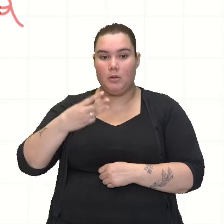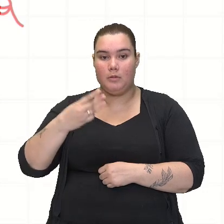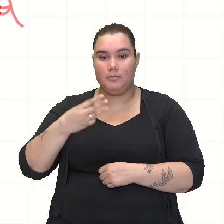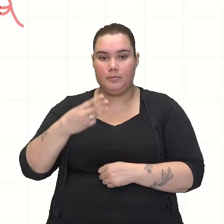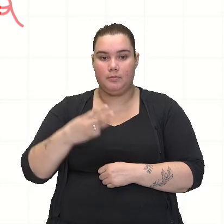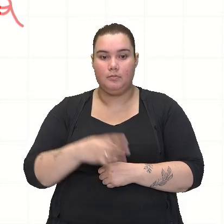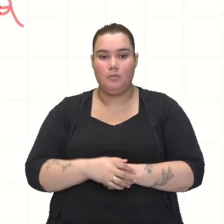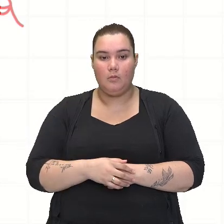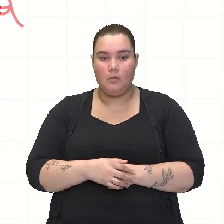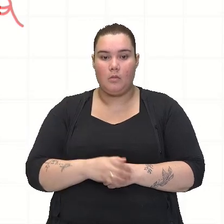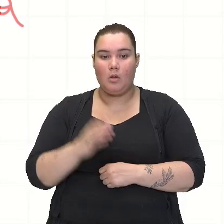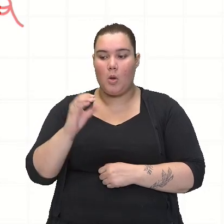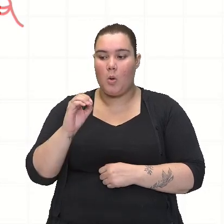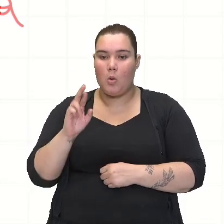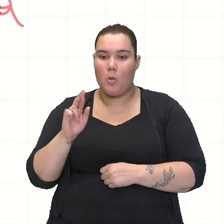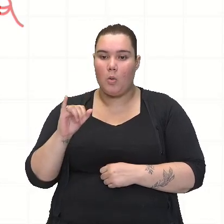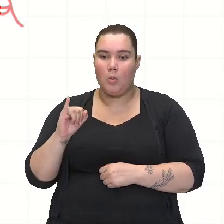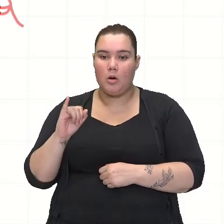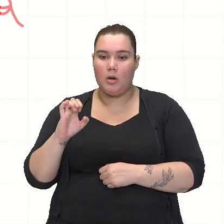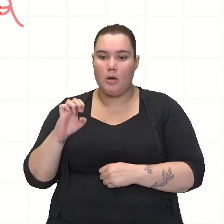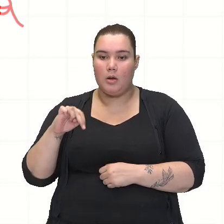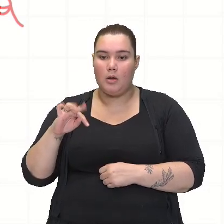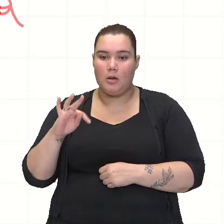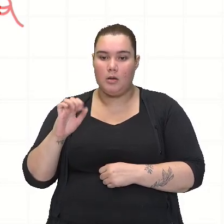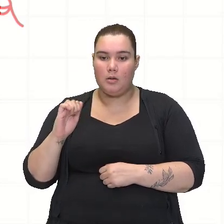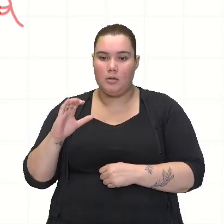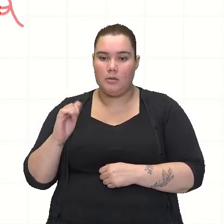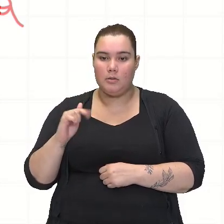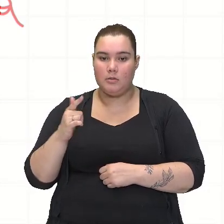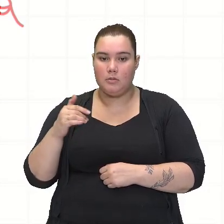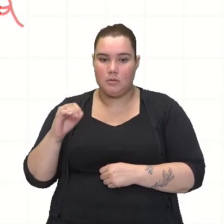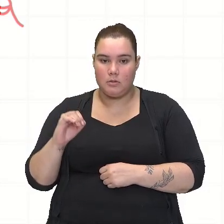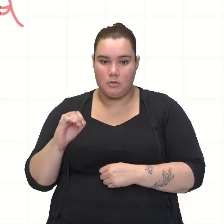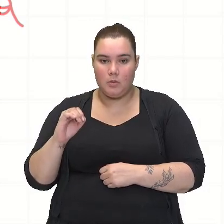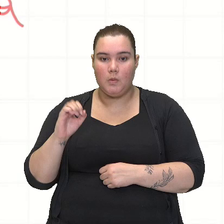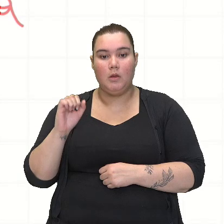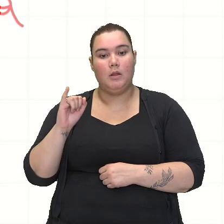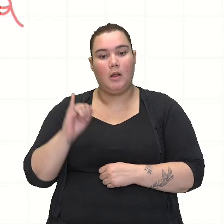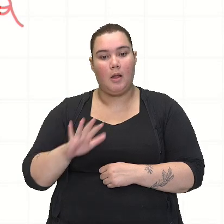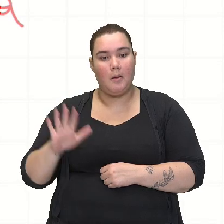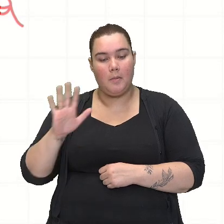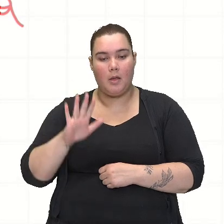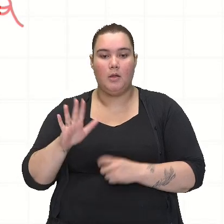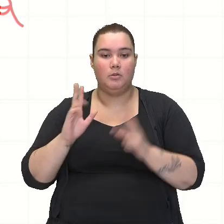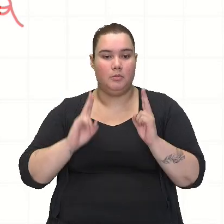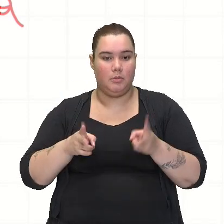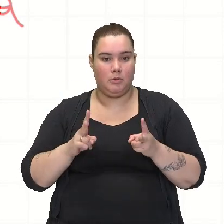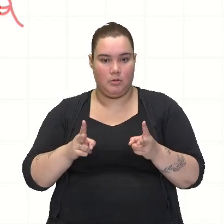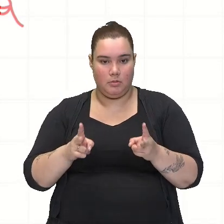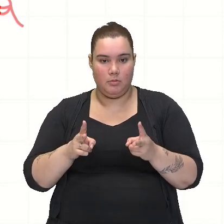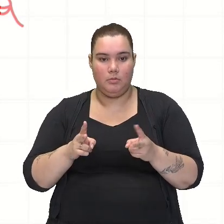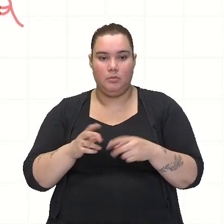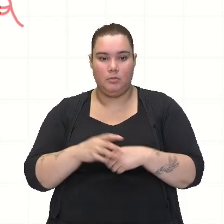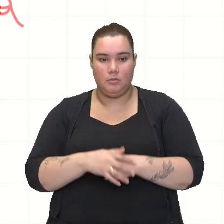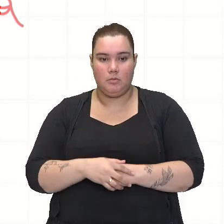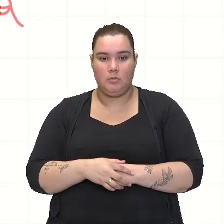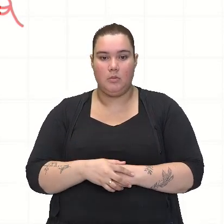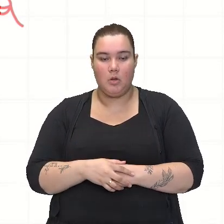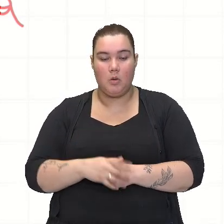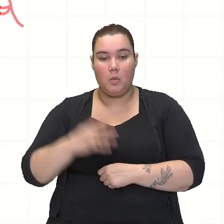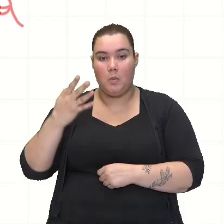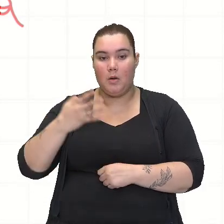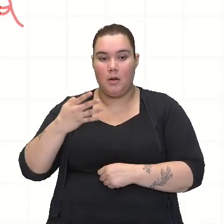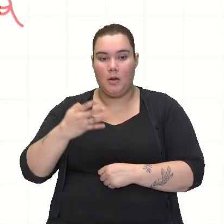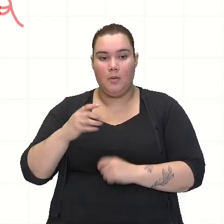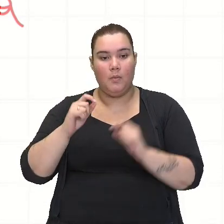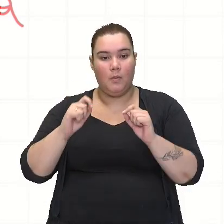a orientação da figura, olha, vai ter que manter. E também vai ter que